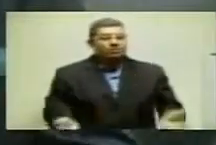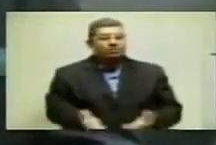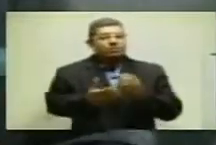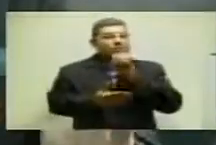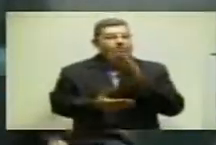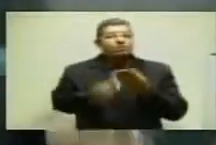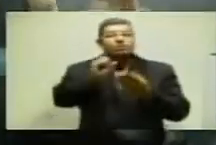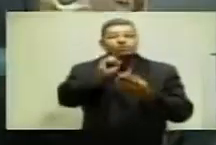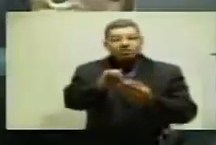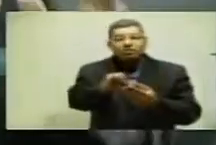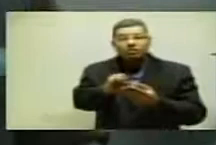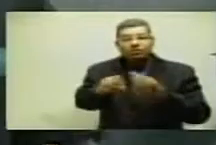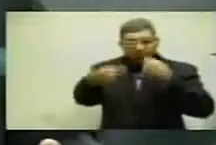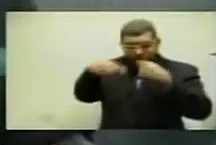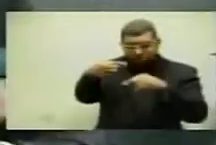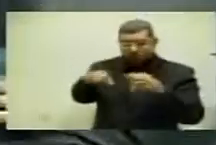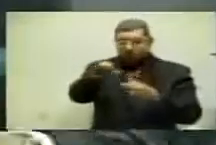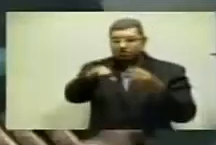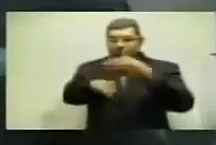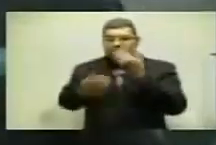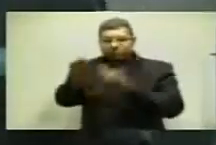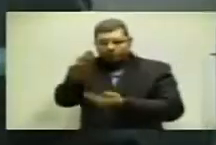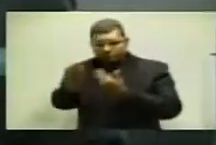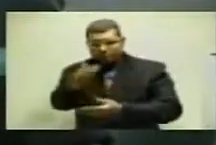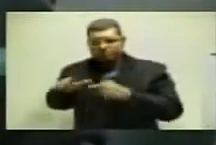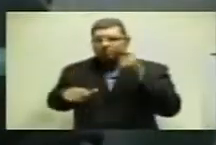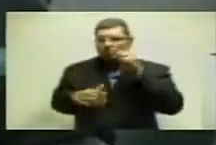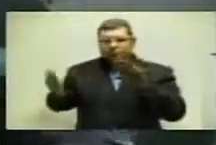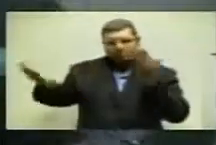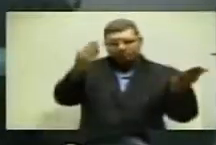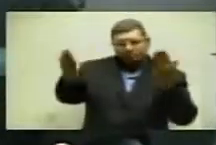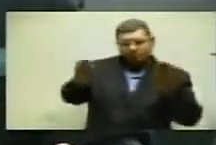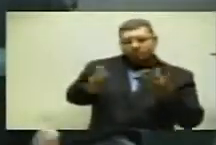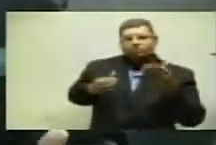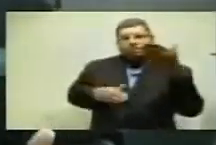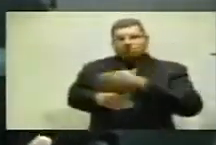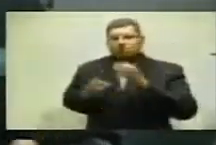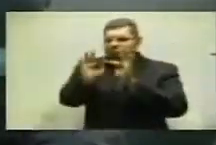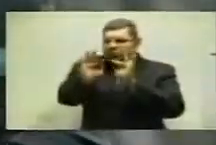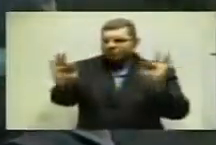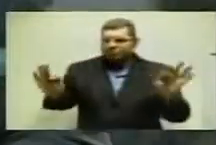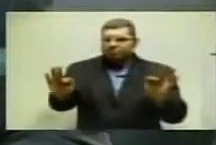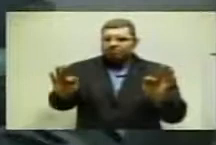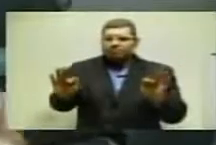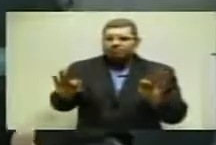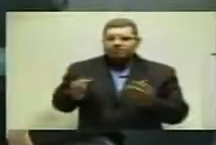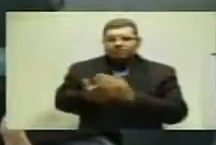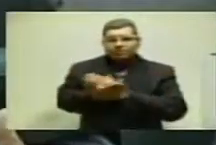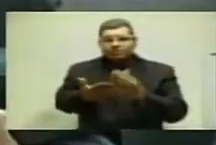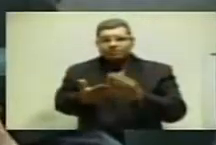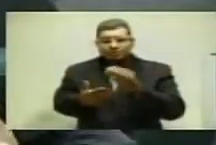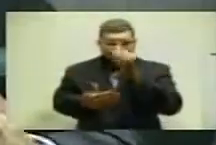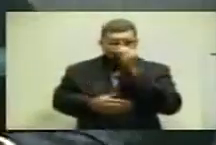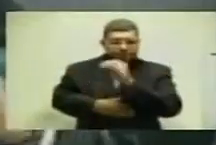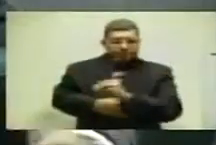patrociná-los. Se, na discussão do ICMS, nós perdemos essa vantagem comparativa, a Zona Franca simplesmente começa a